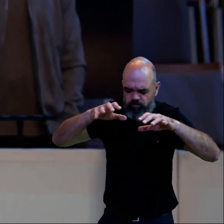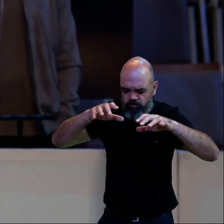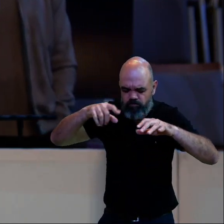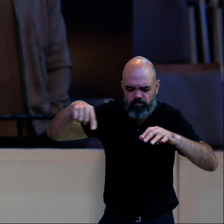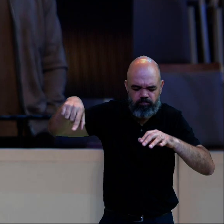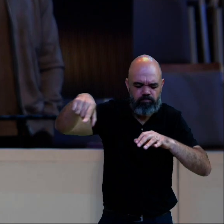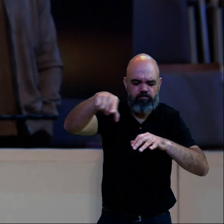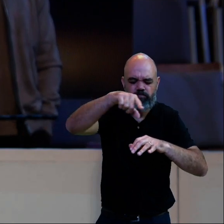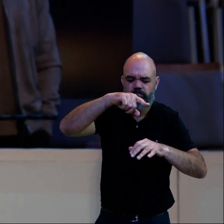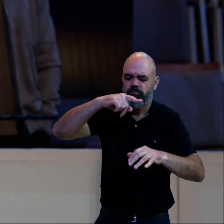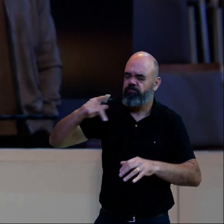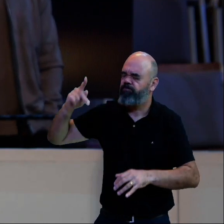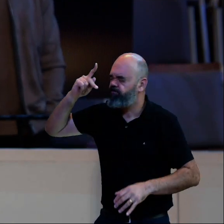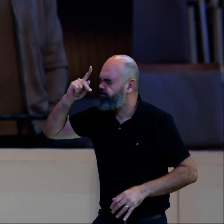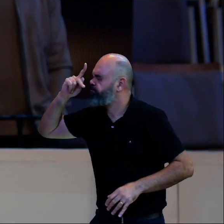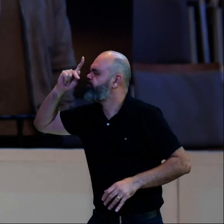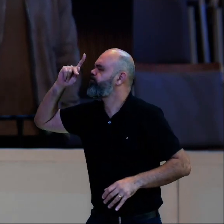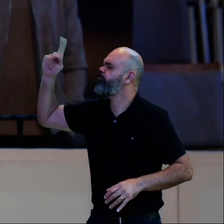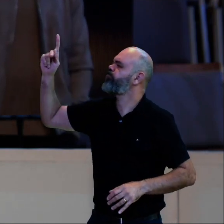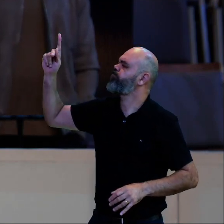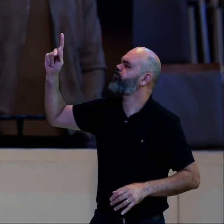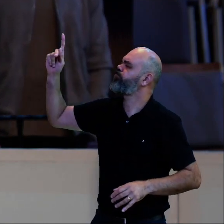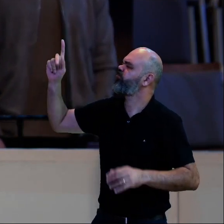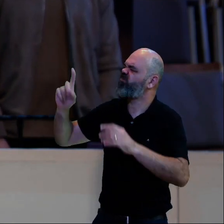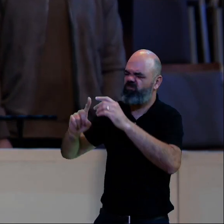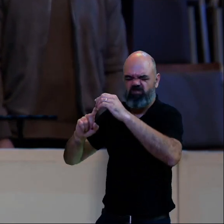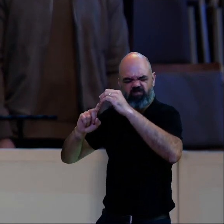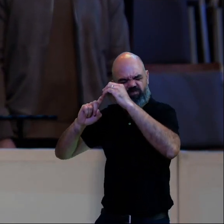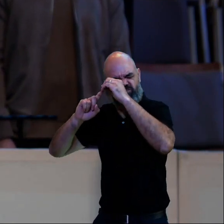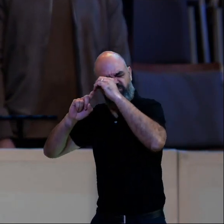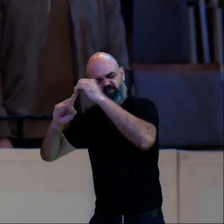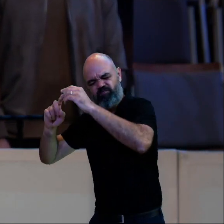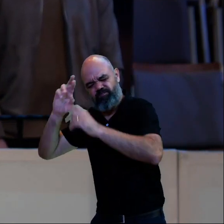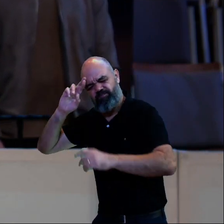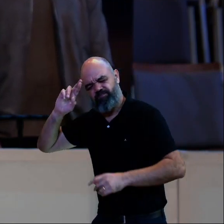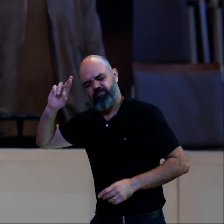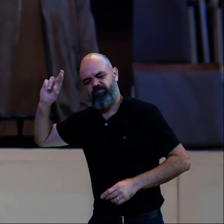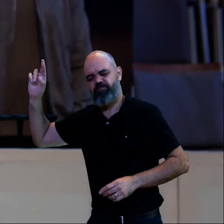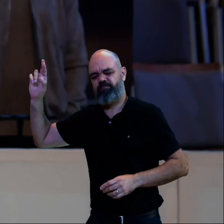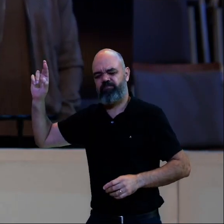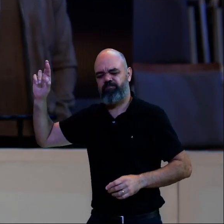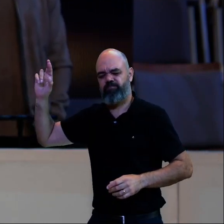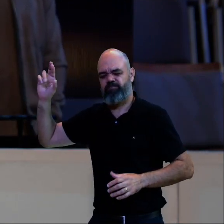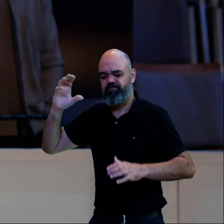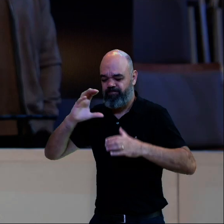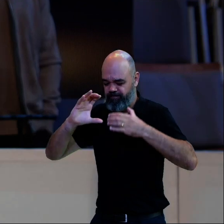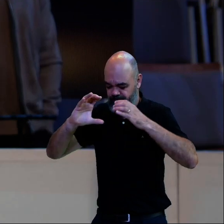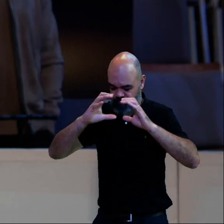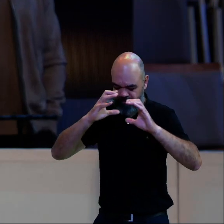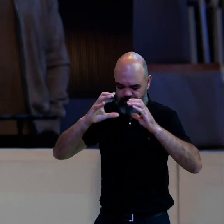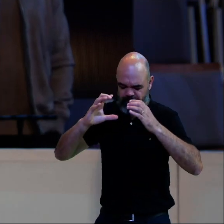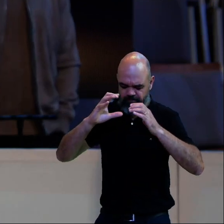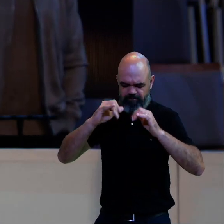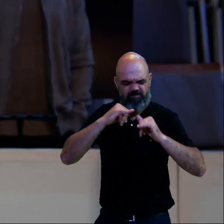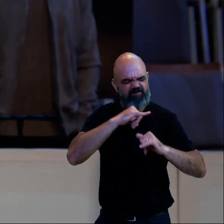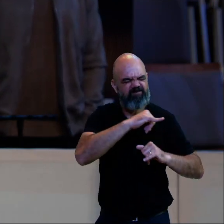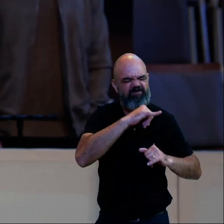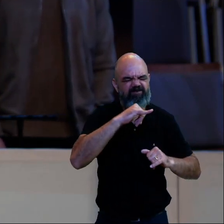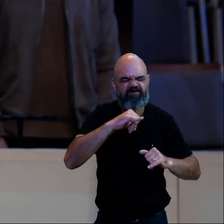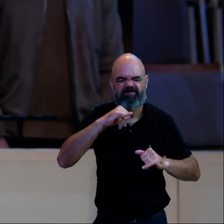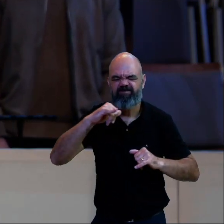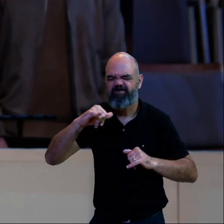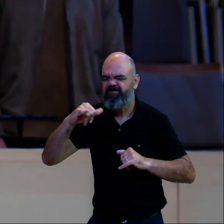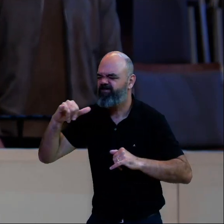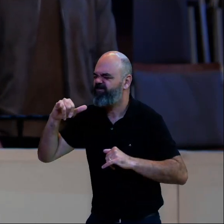do Senhor e unicamente do Senhor. Quando vamos cantar essa canção declarando que não existe